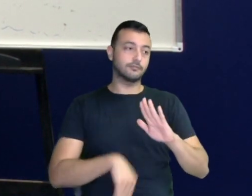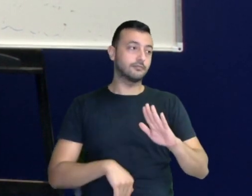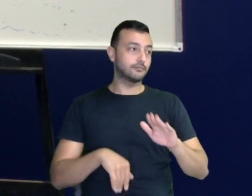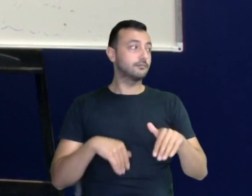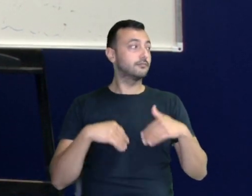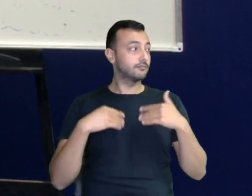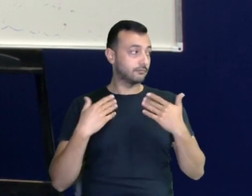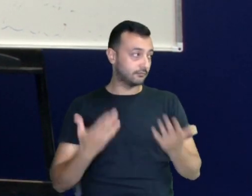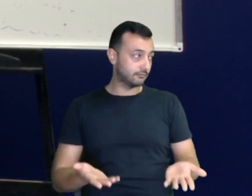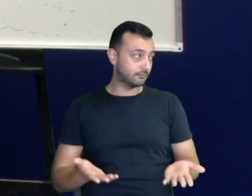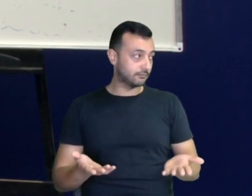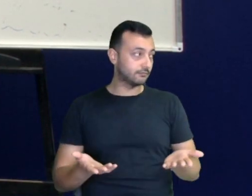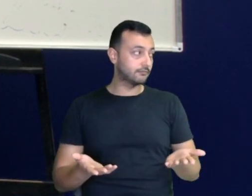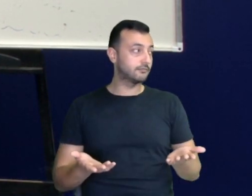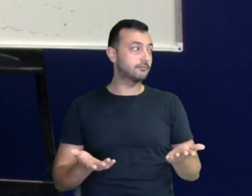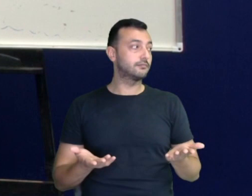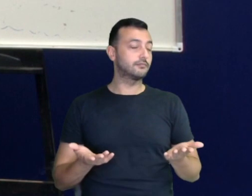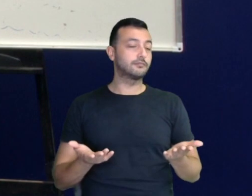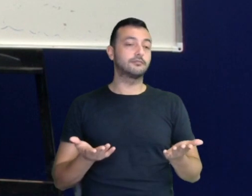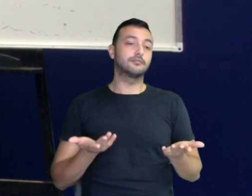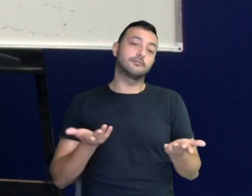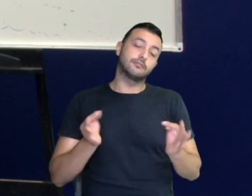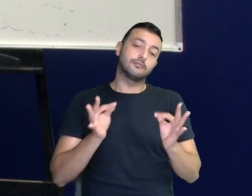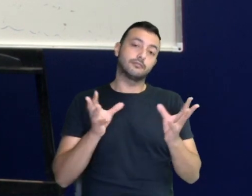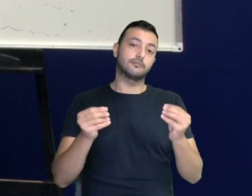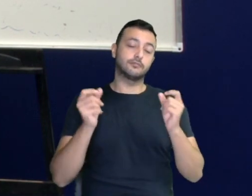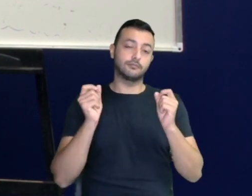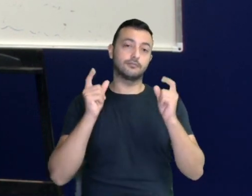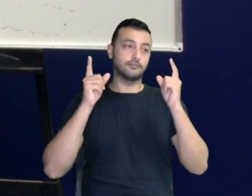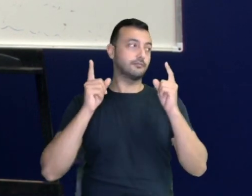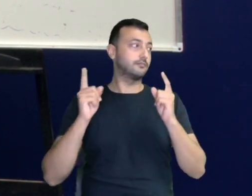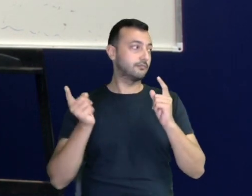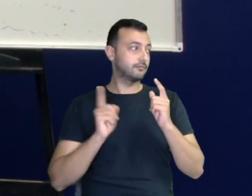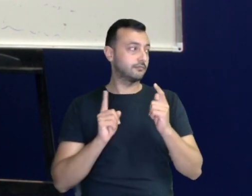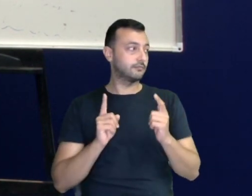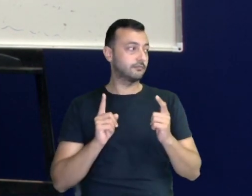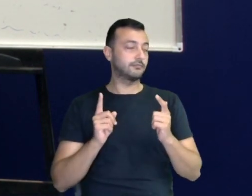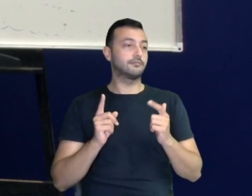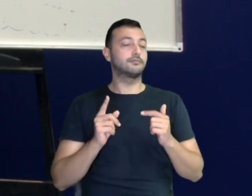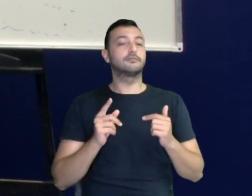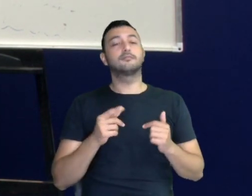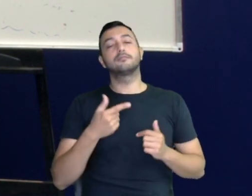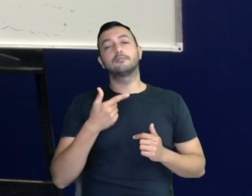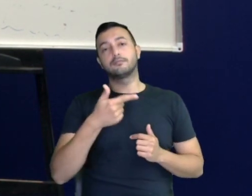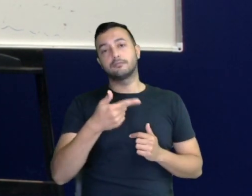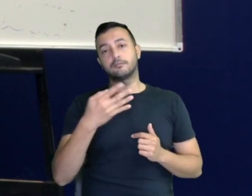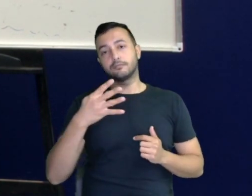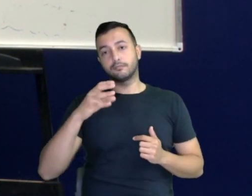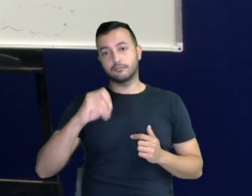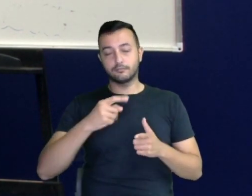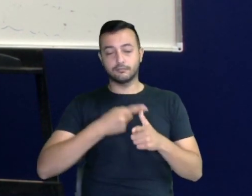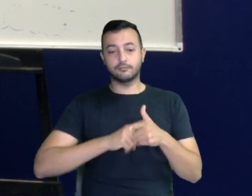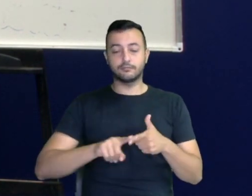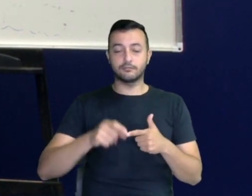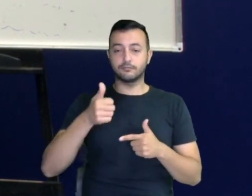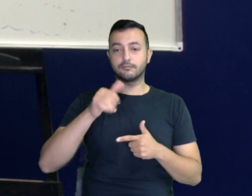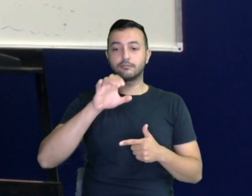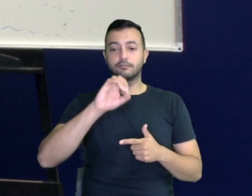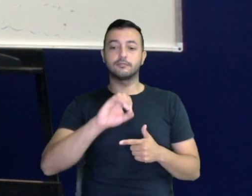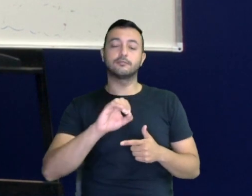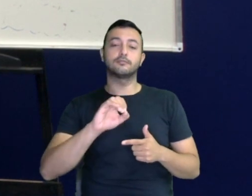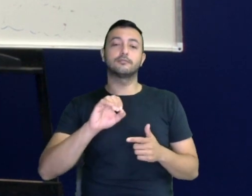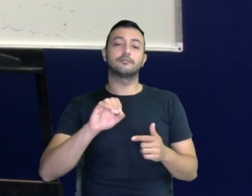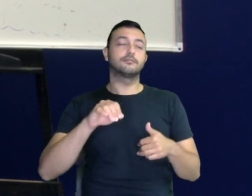eliminados. Mas, como nem todo mundo está ligado nisso, então vamos devagarzinho. 240 dividido por